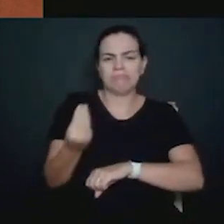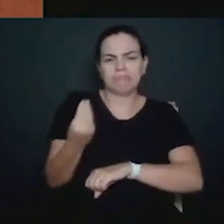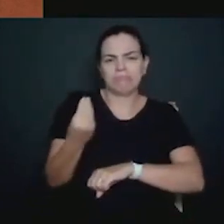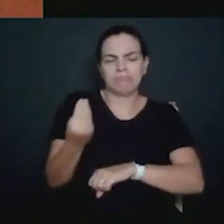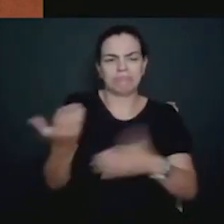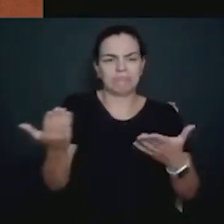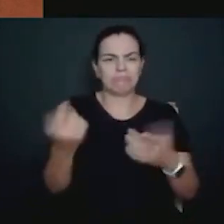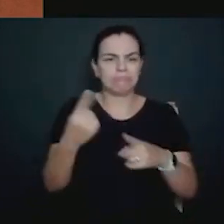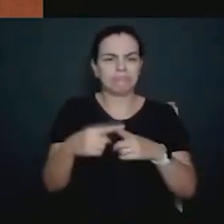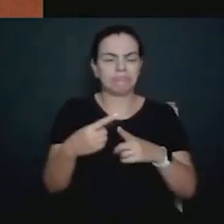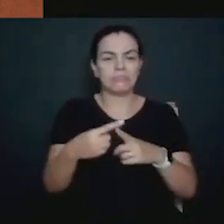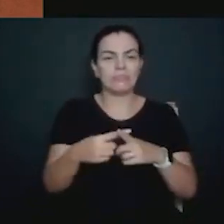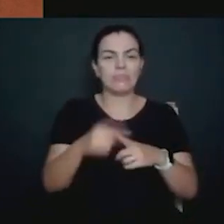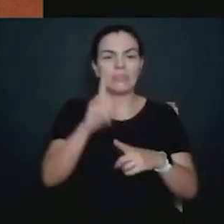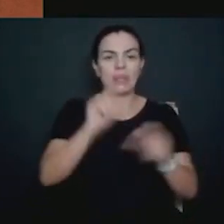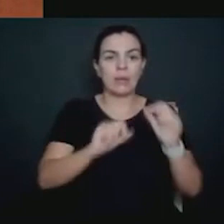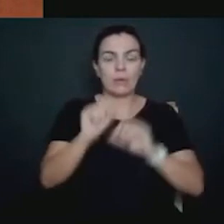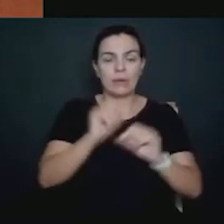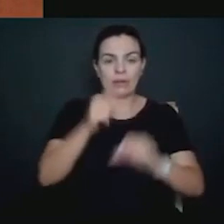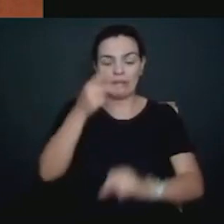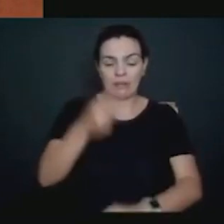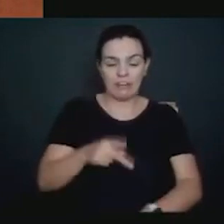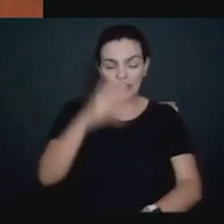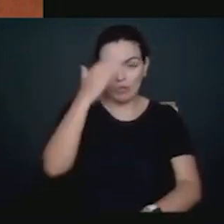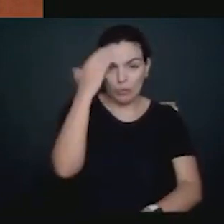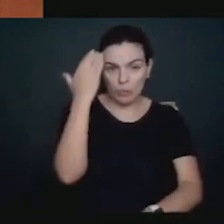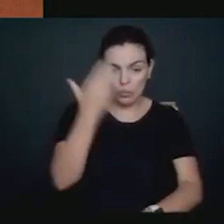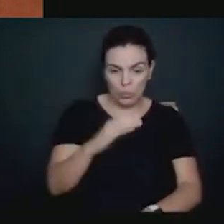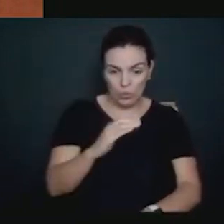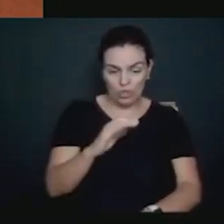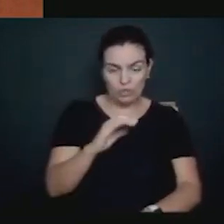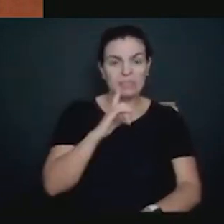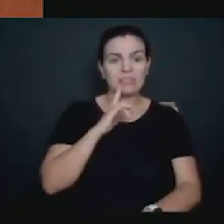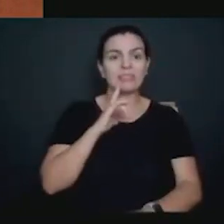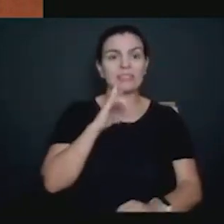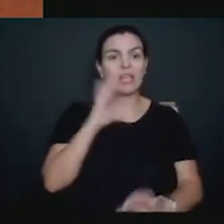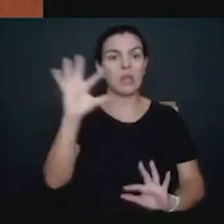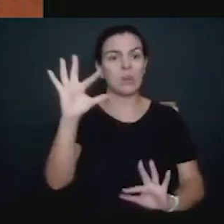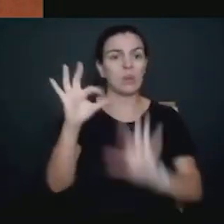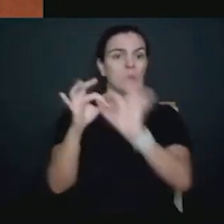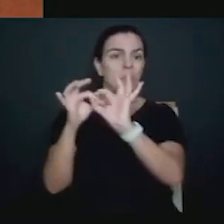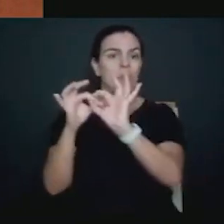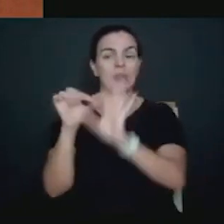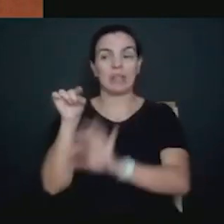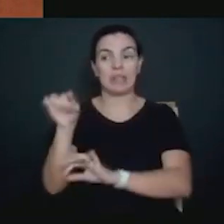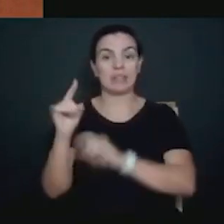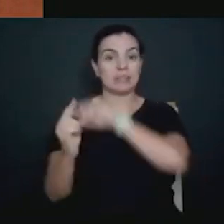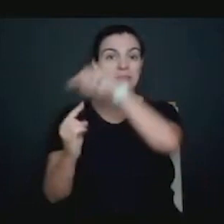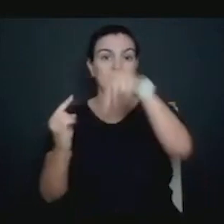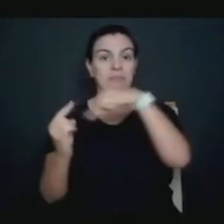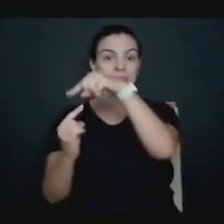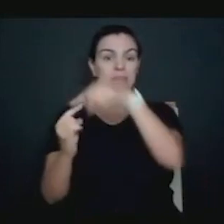pela ligação que Curitiba nossa cidade querida tem com o santo Padre a começar pela sua nacionalidade